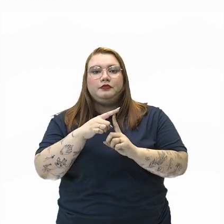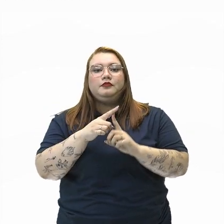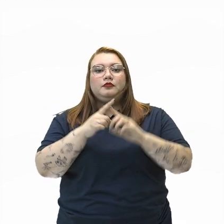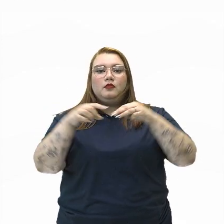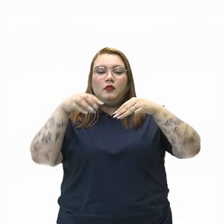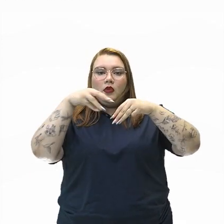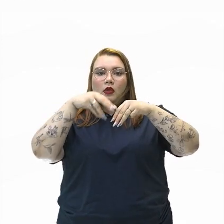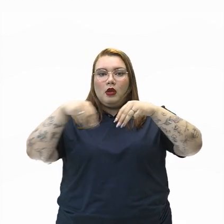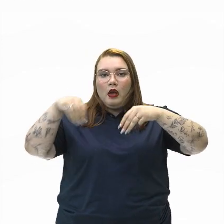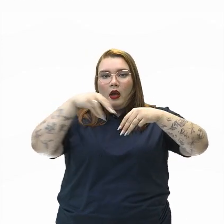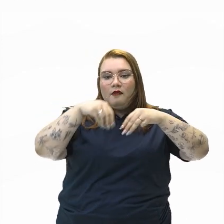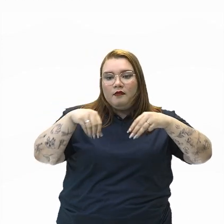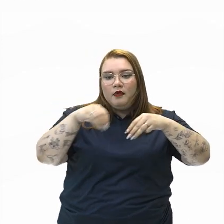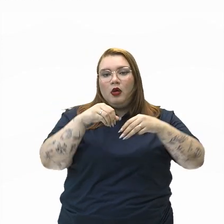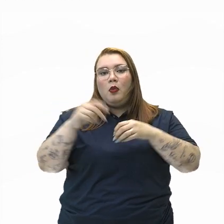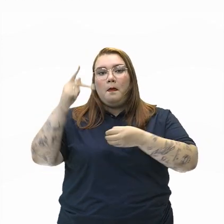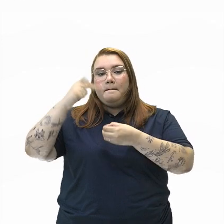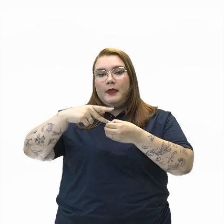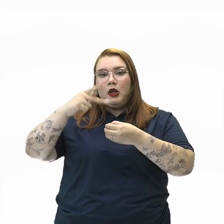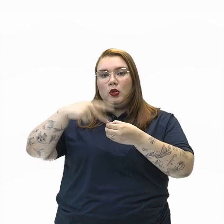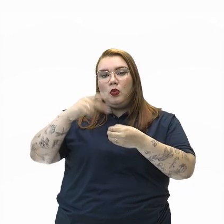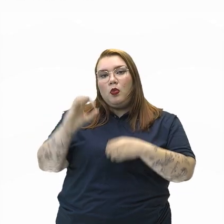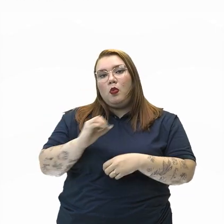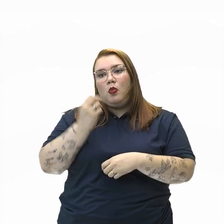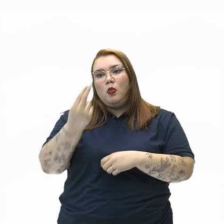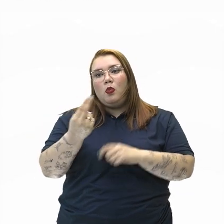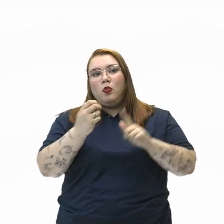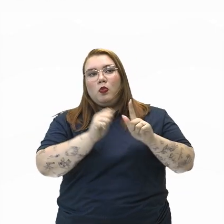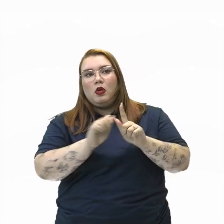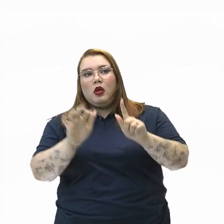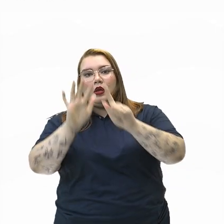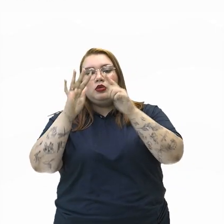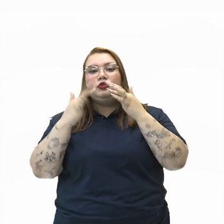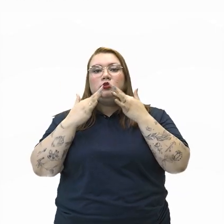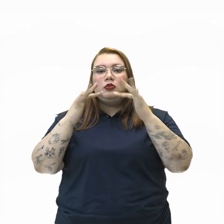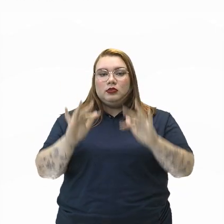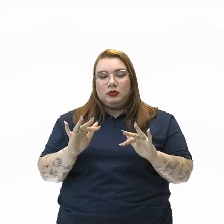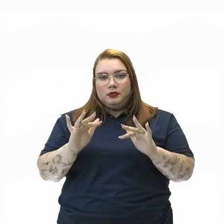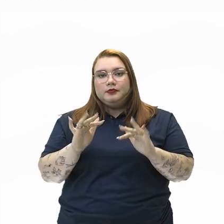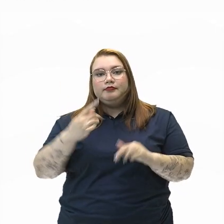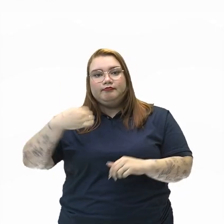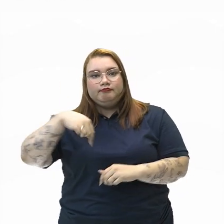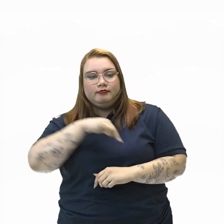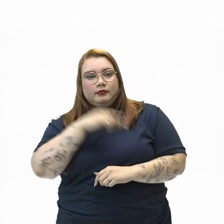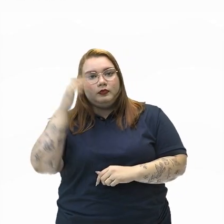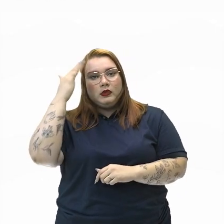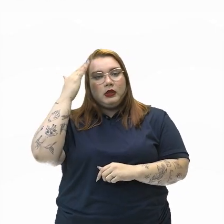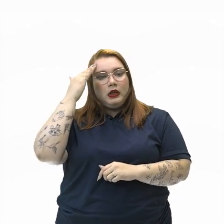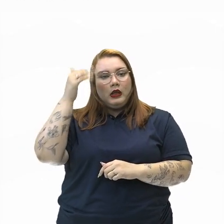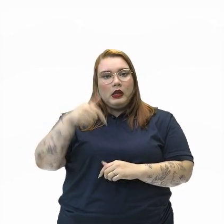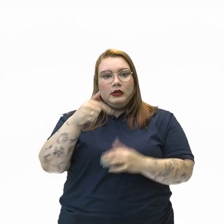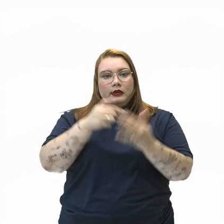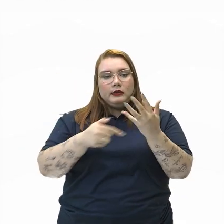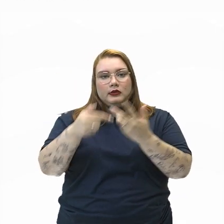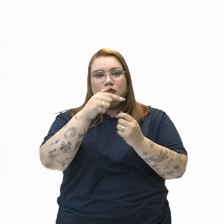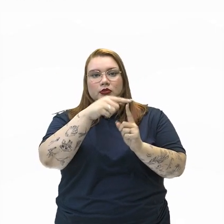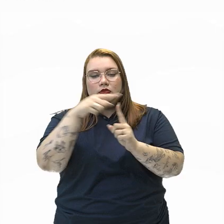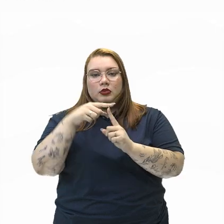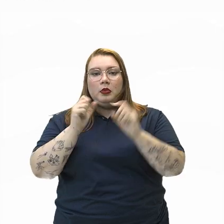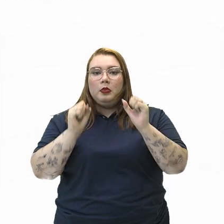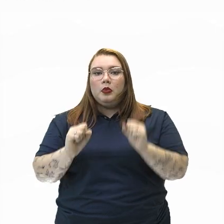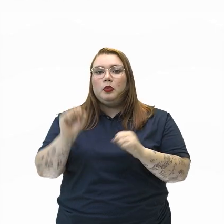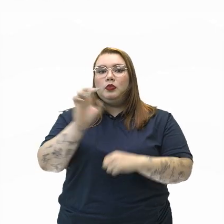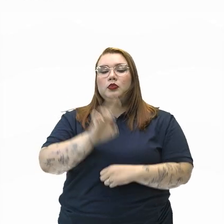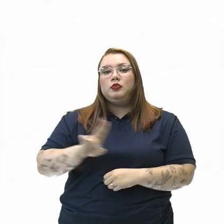O carvão, o petróleo ou o gás natural. Né? A gente sabe que esses combustíveis eles podem ser